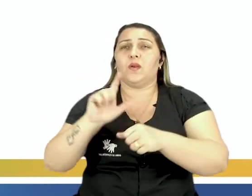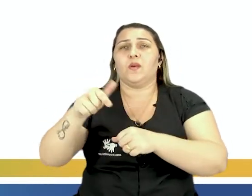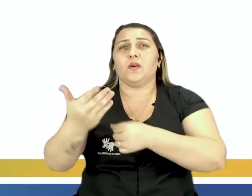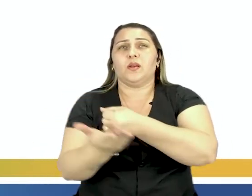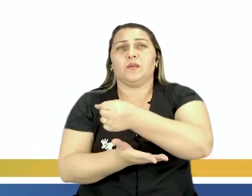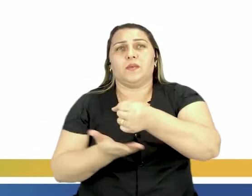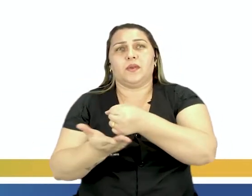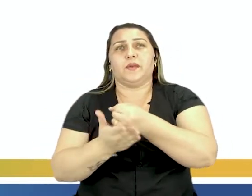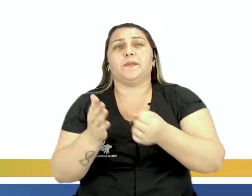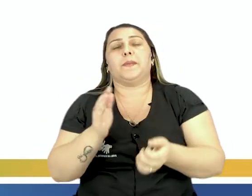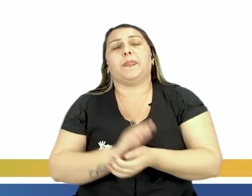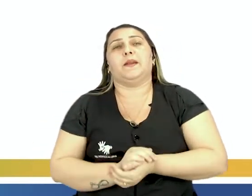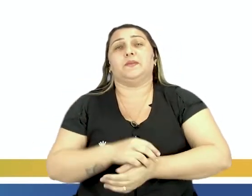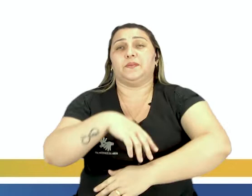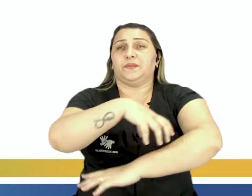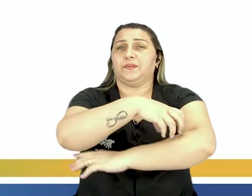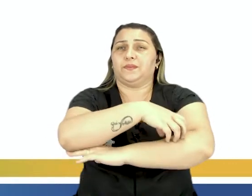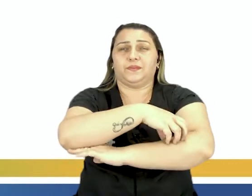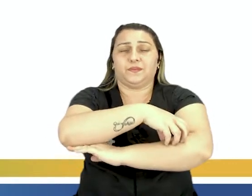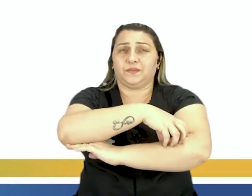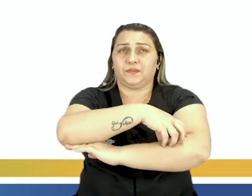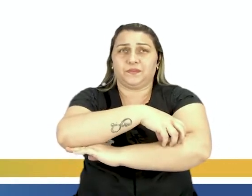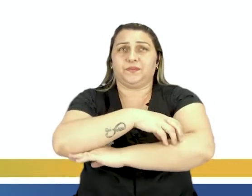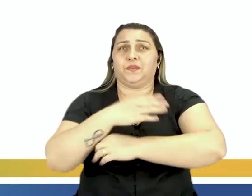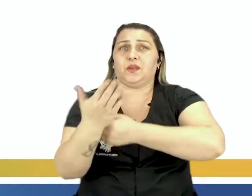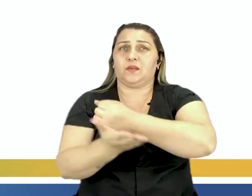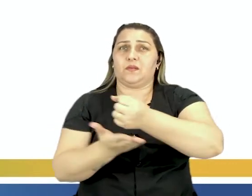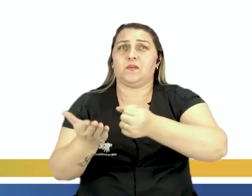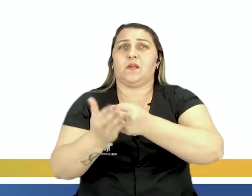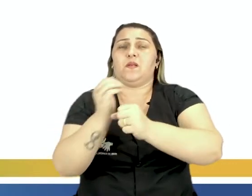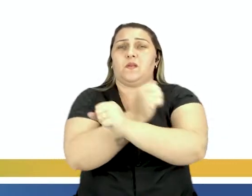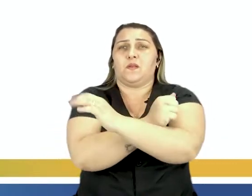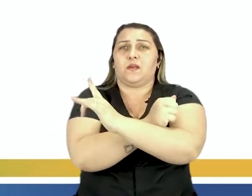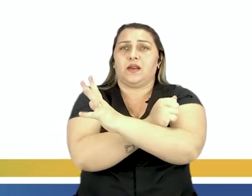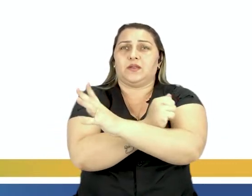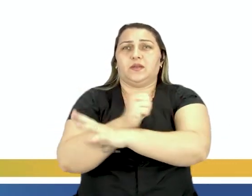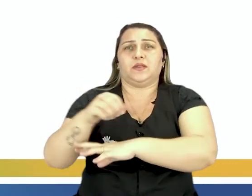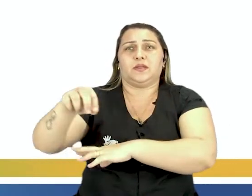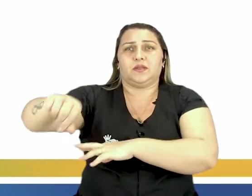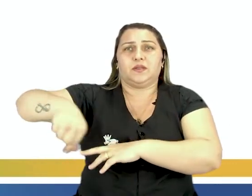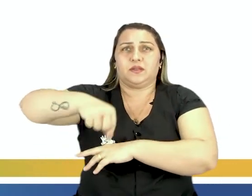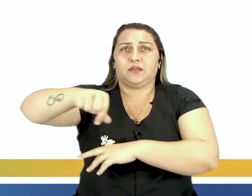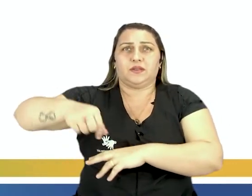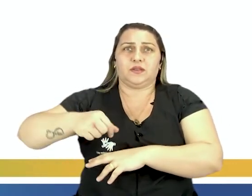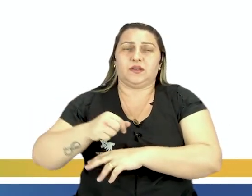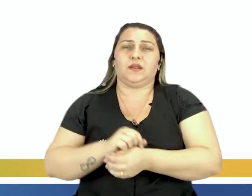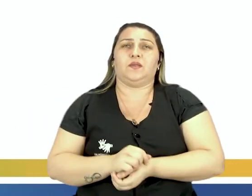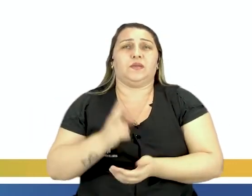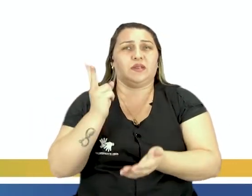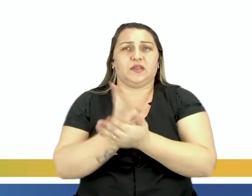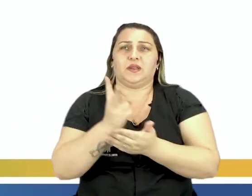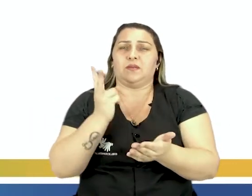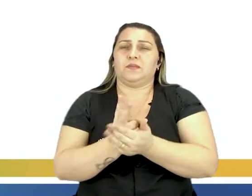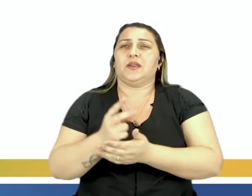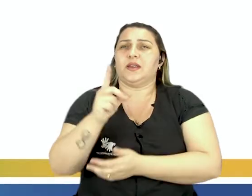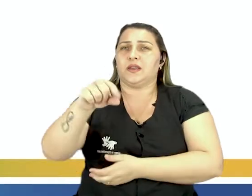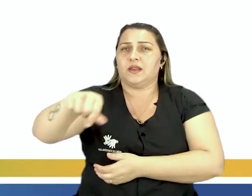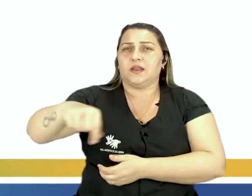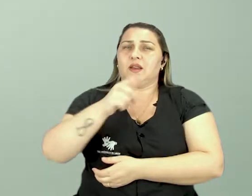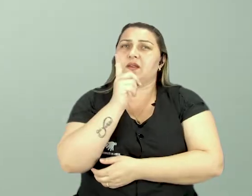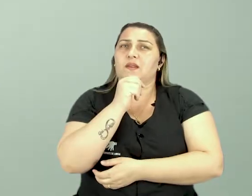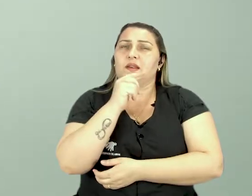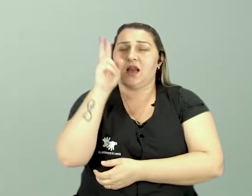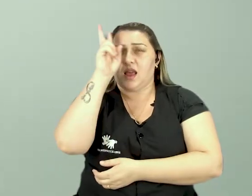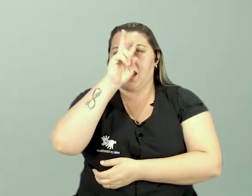de cálcio. Quando nós temos um óxido básico reagindo com um ácido, nós vamos formar sempre sal e água. E aqui a